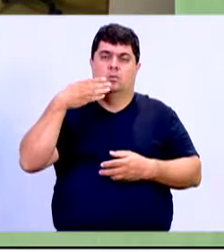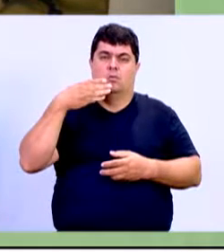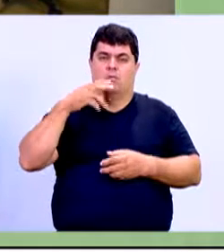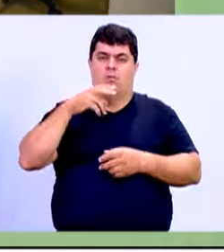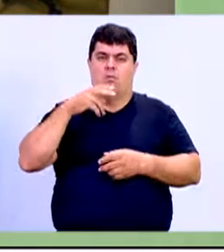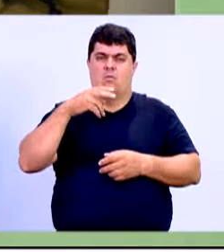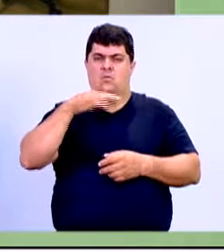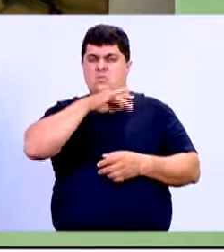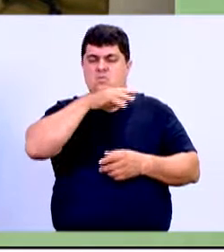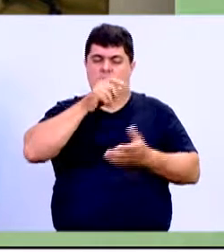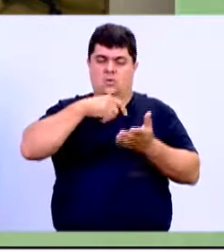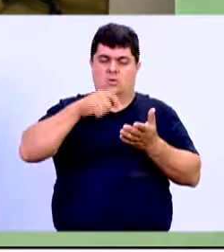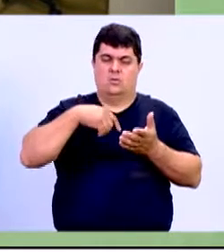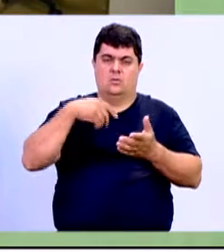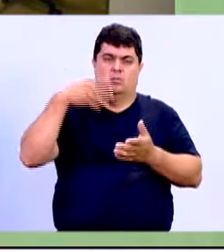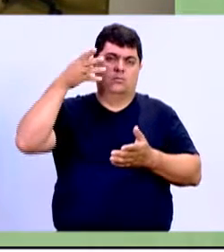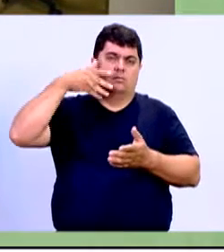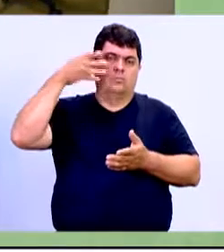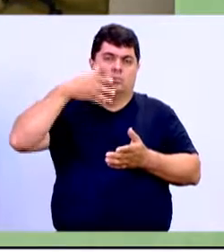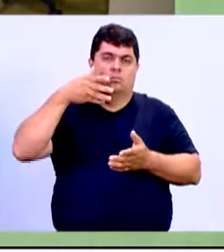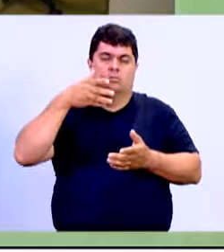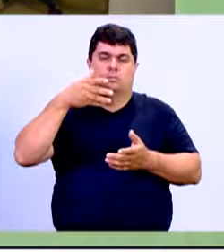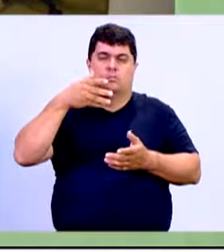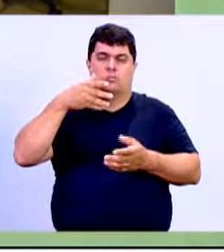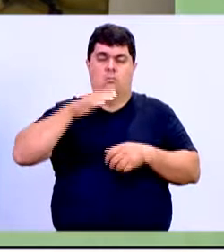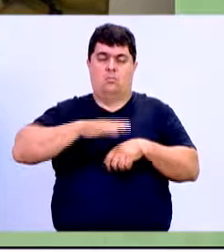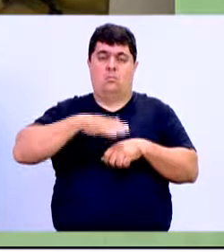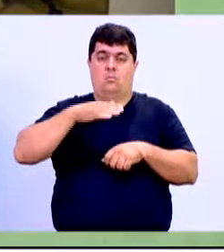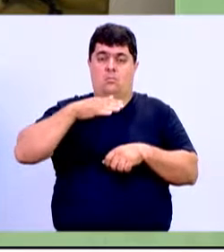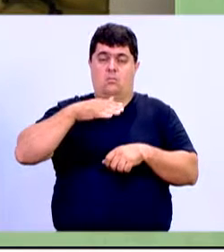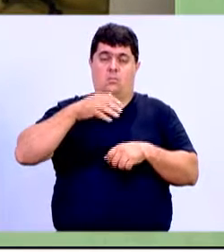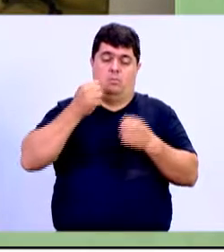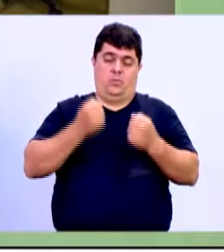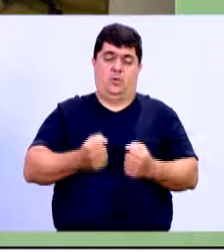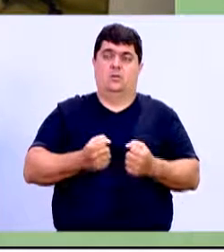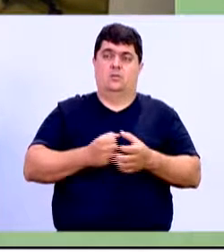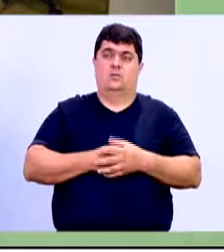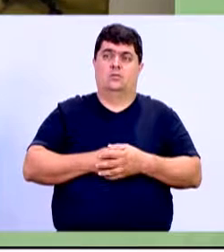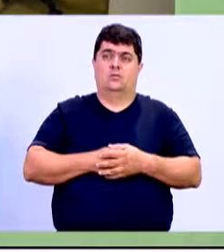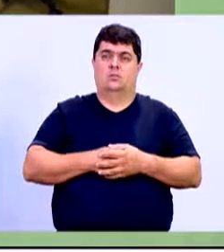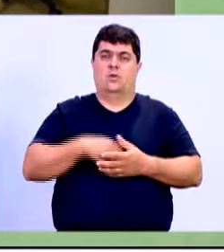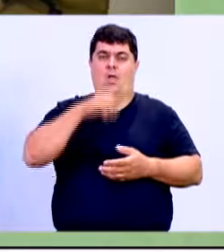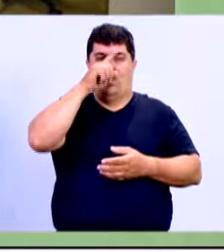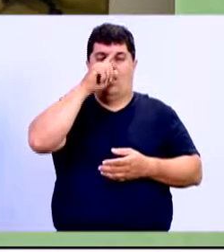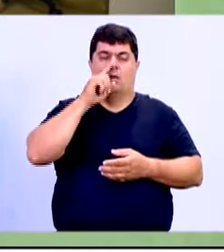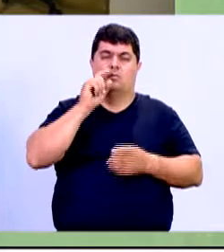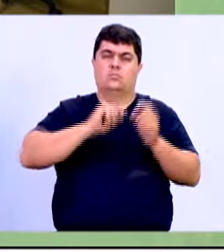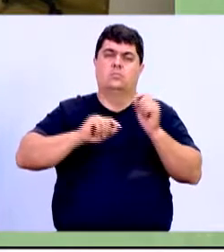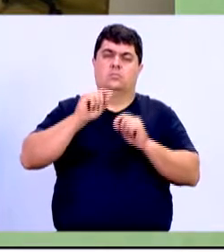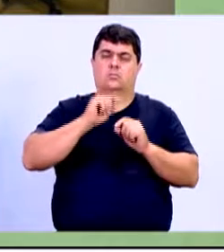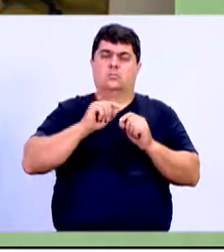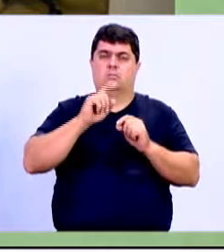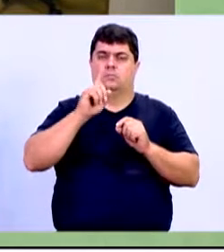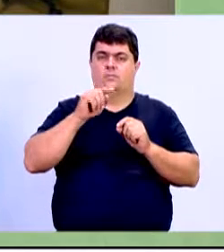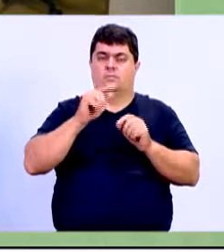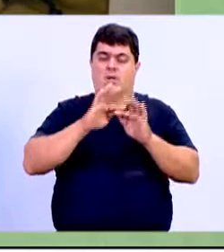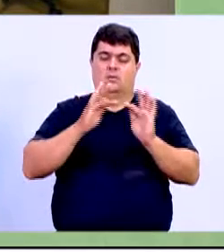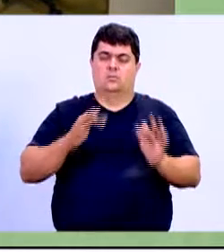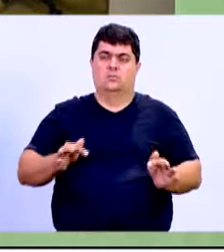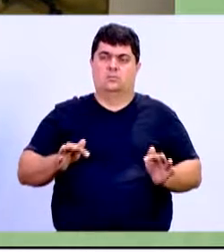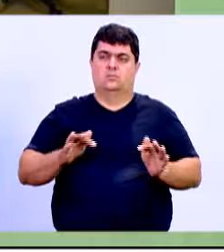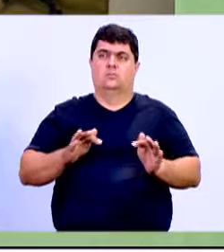escrever. Então o rosa é o nível de dificuldade maior. E os amarelos são os